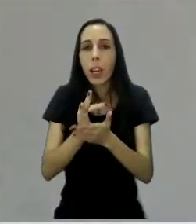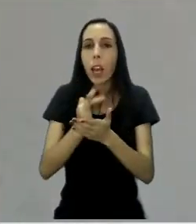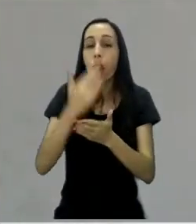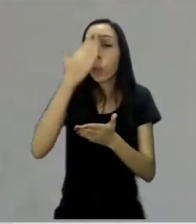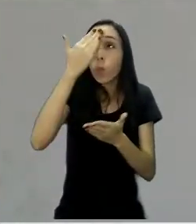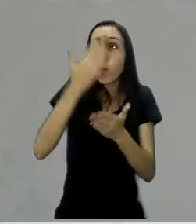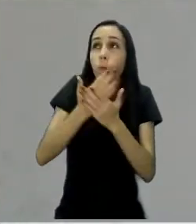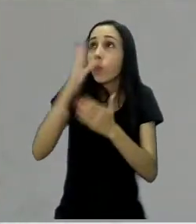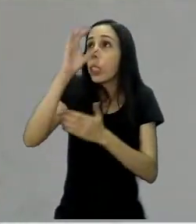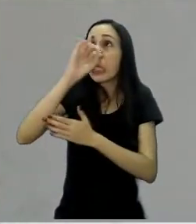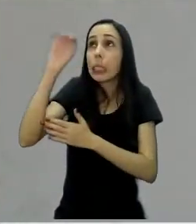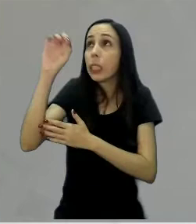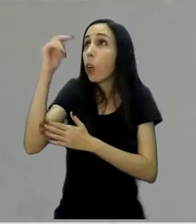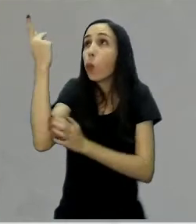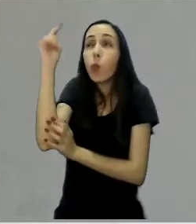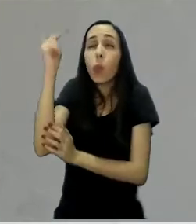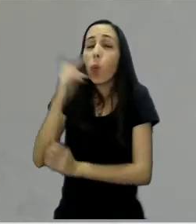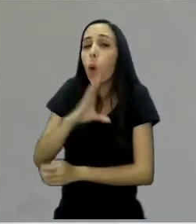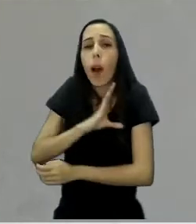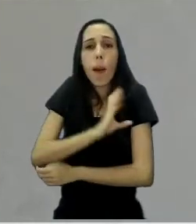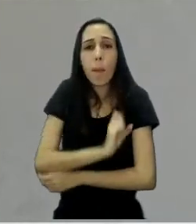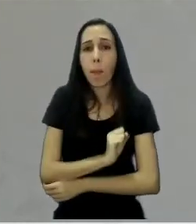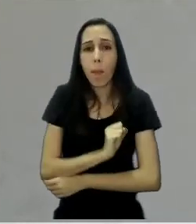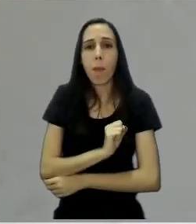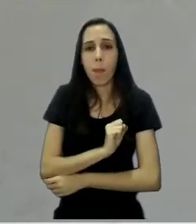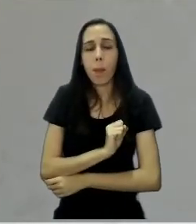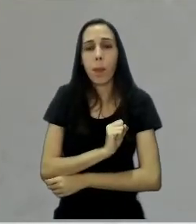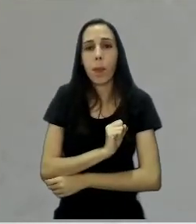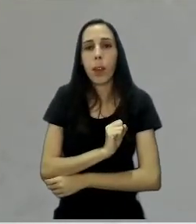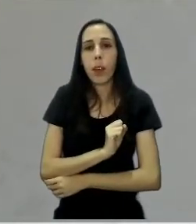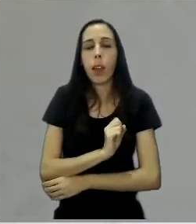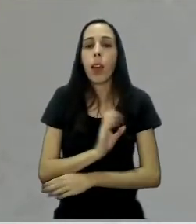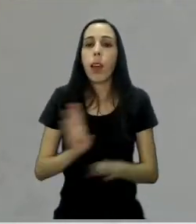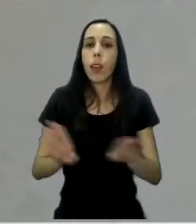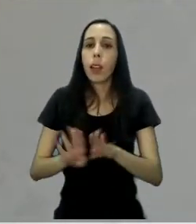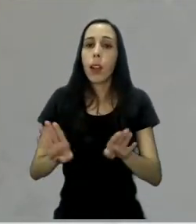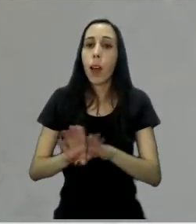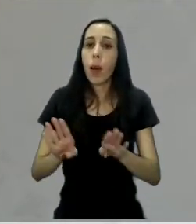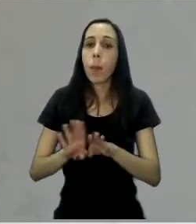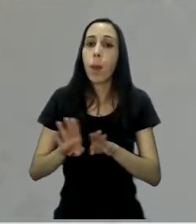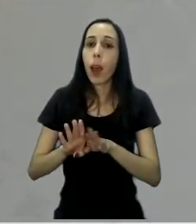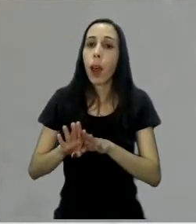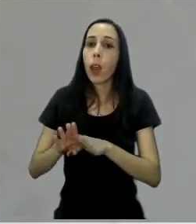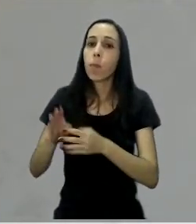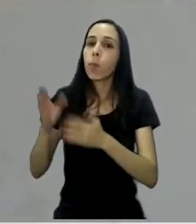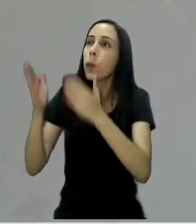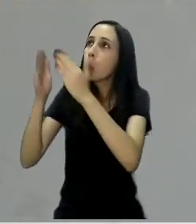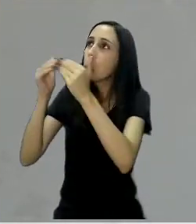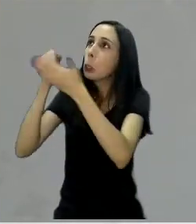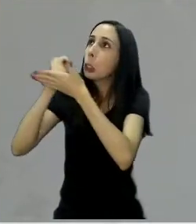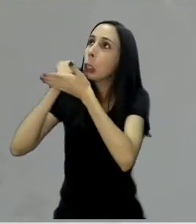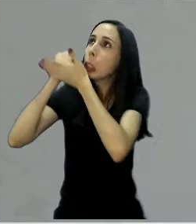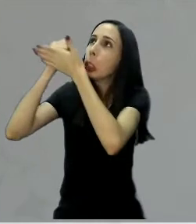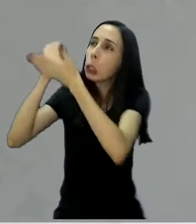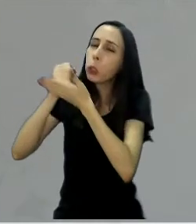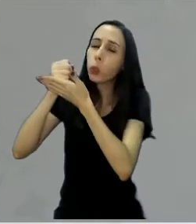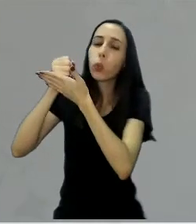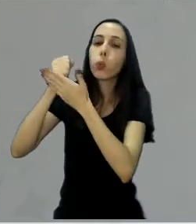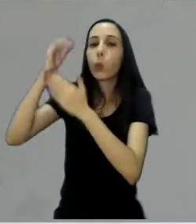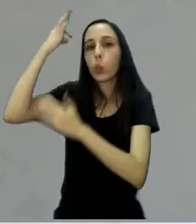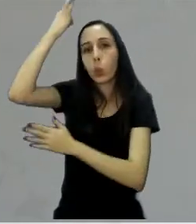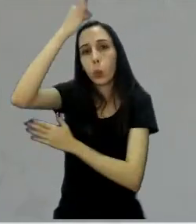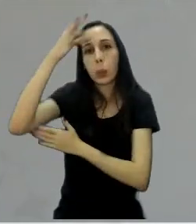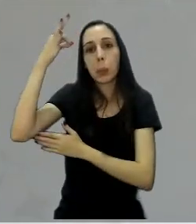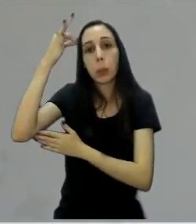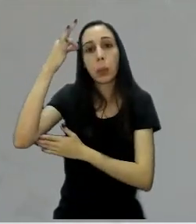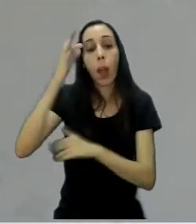é confiar em Deus, confiar no seu amor e contar com a ajuda do Espírito